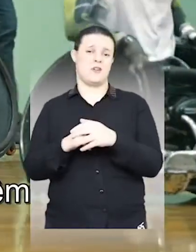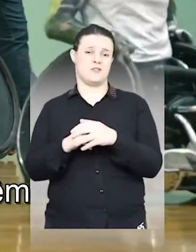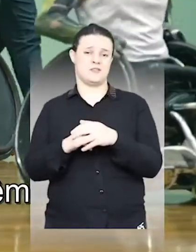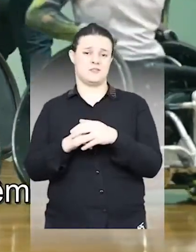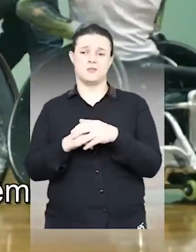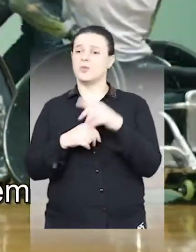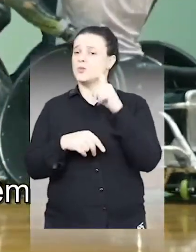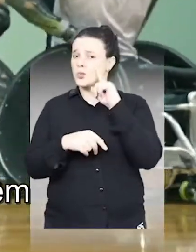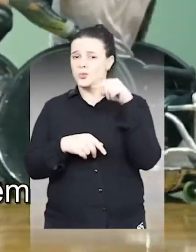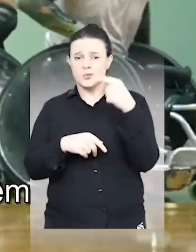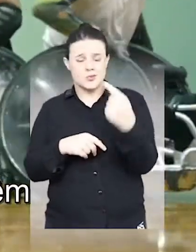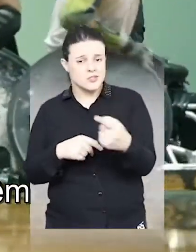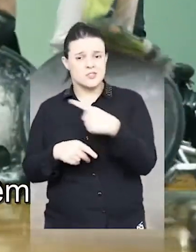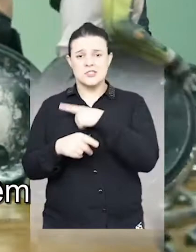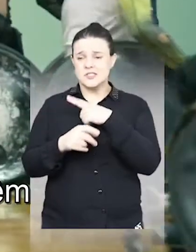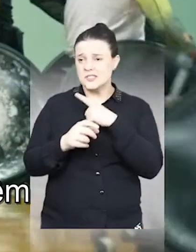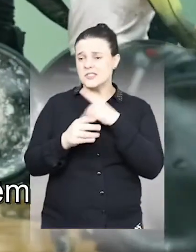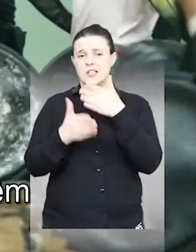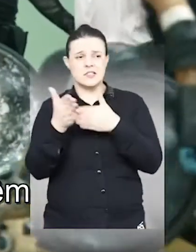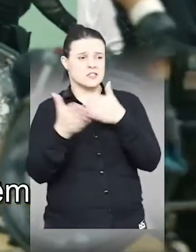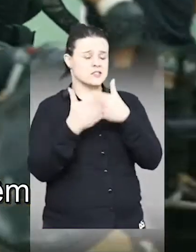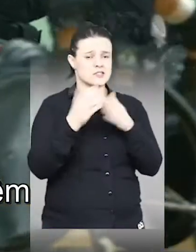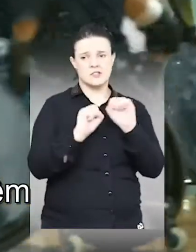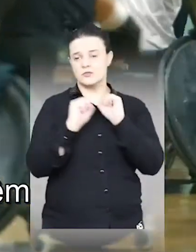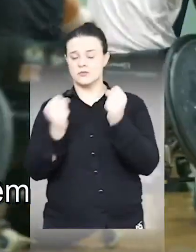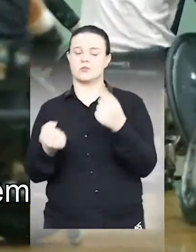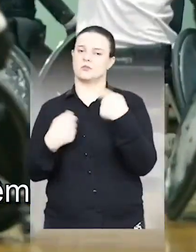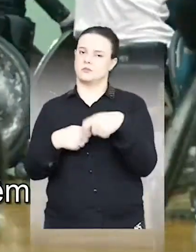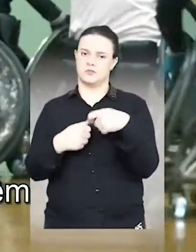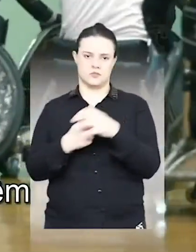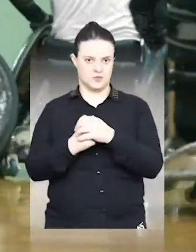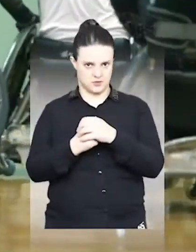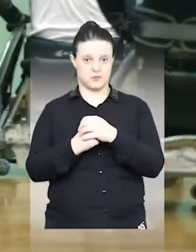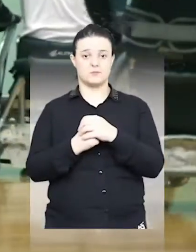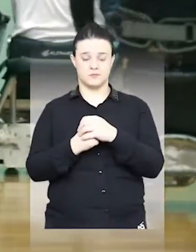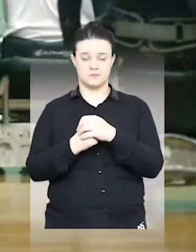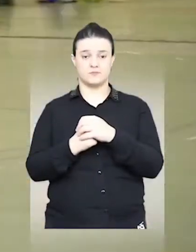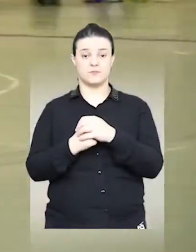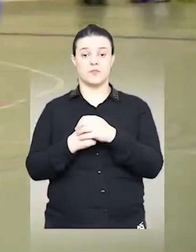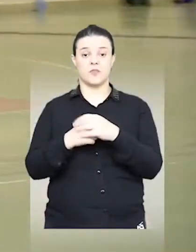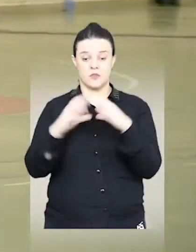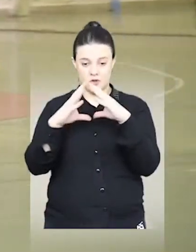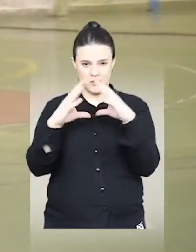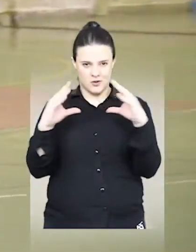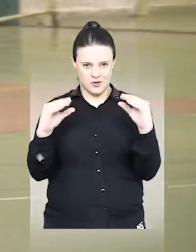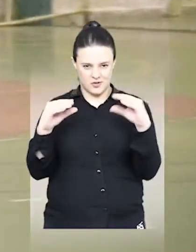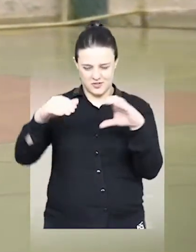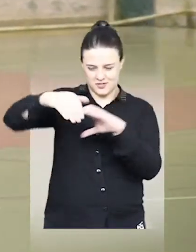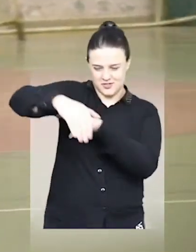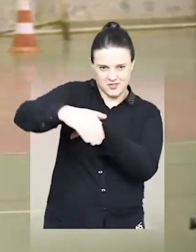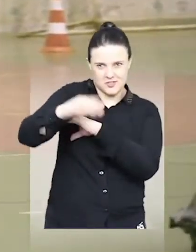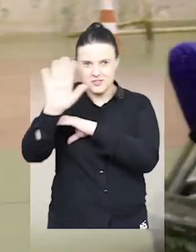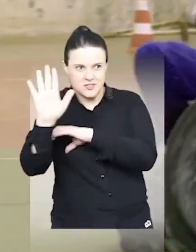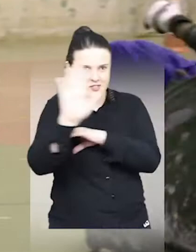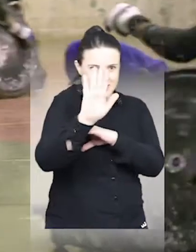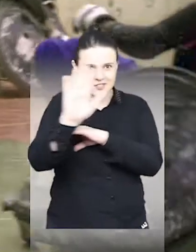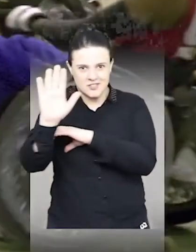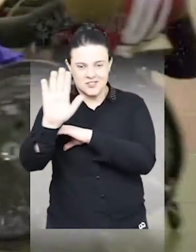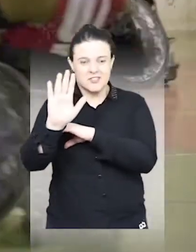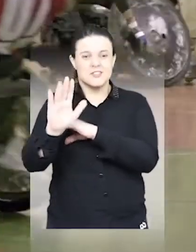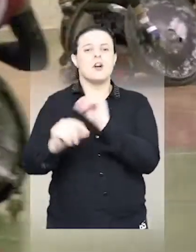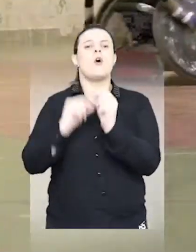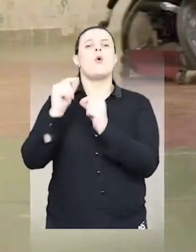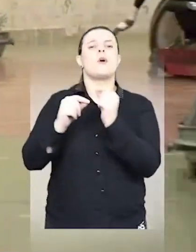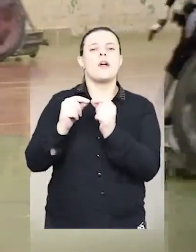leão é diferente, mas todo mundo tem seu leãozinho para matar por dia. O rugby, ele... José